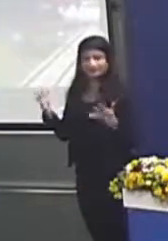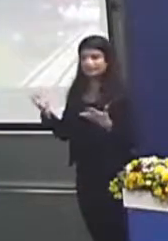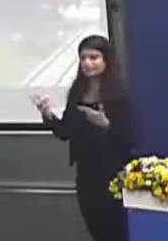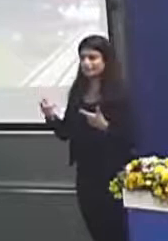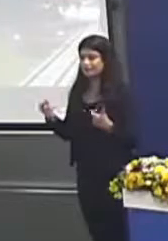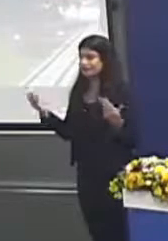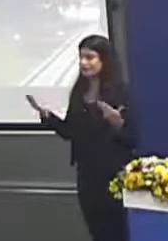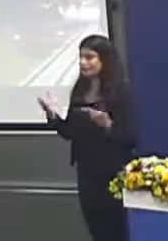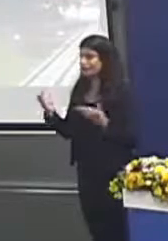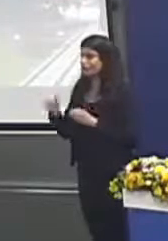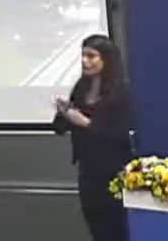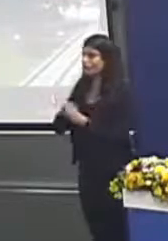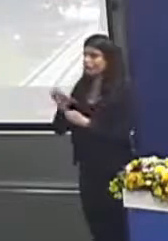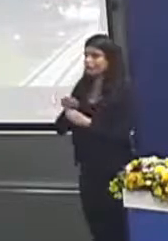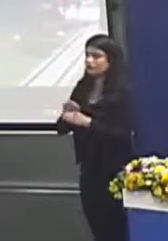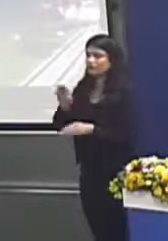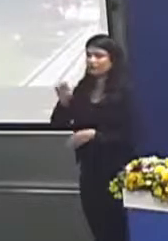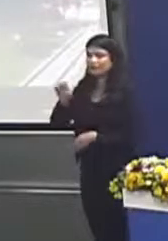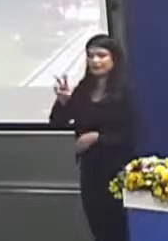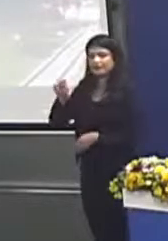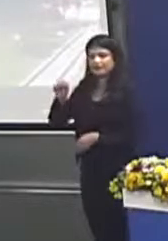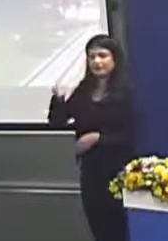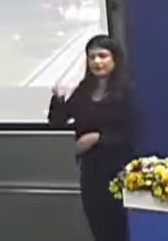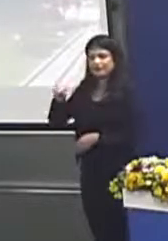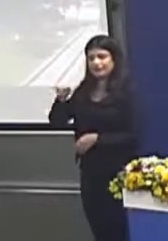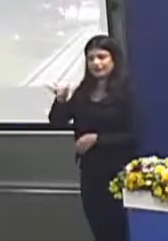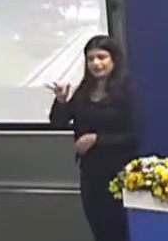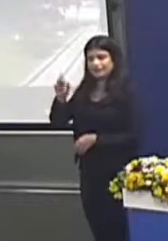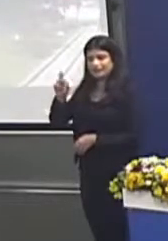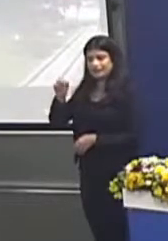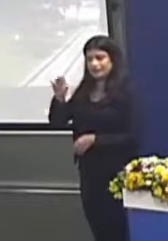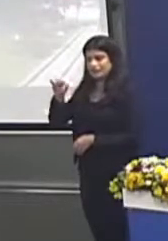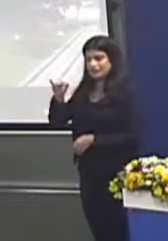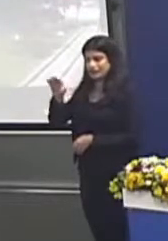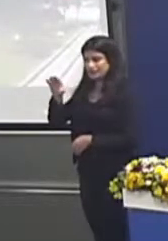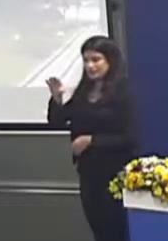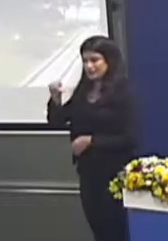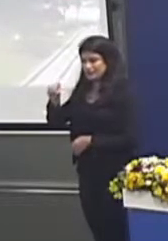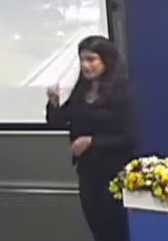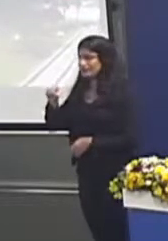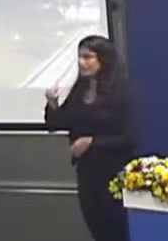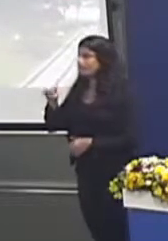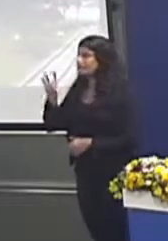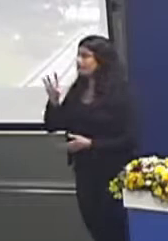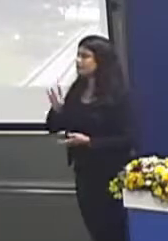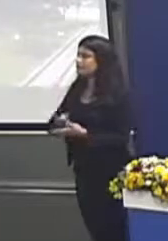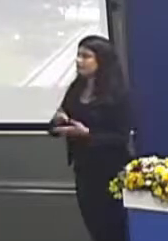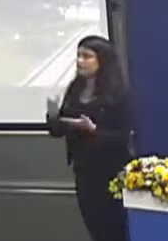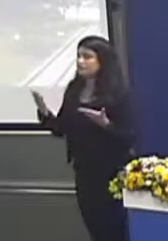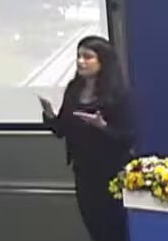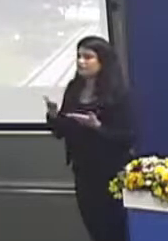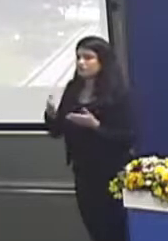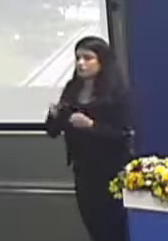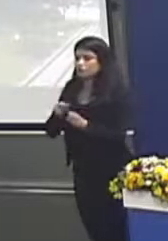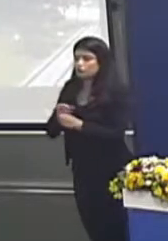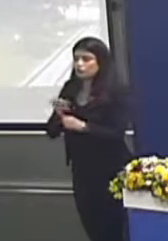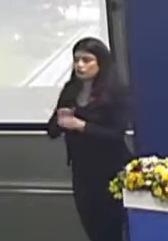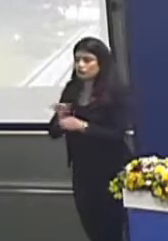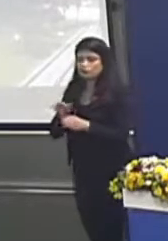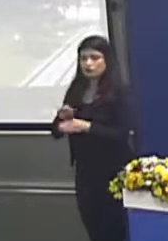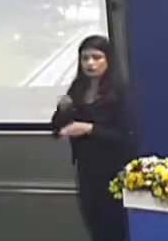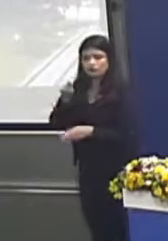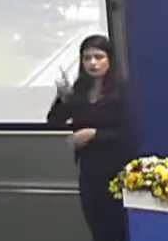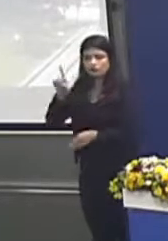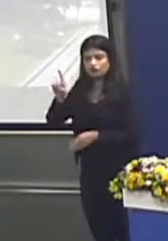Convidamos agora a conselheira Ivani Francisco de Oliveira para realizar a homenagem à conselheira